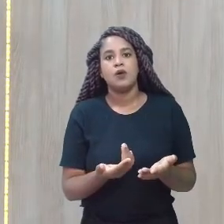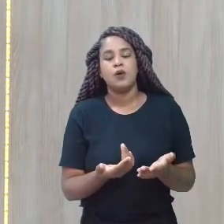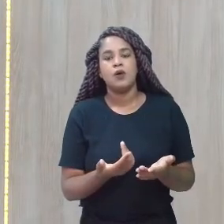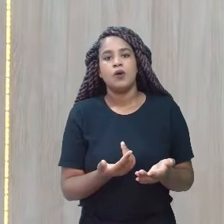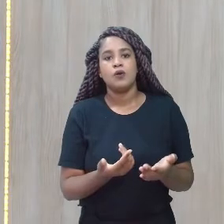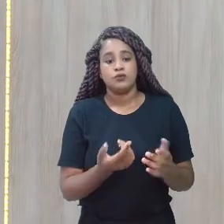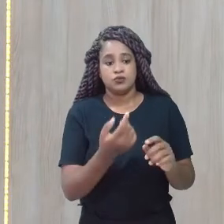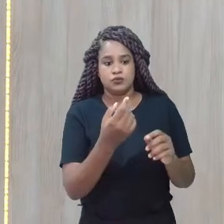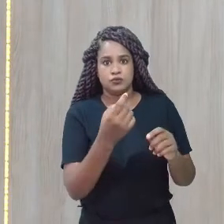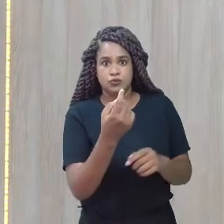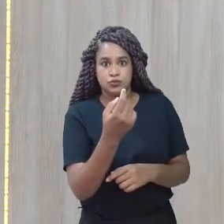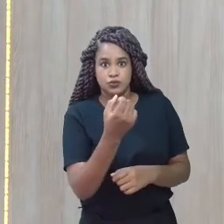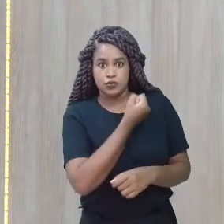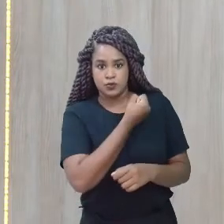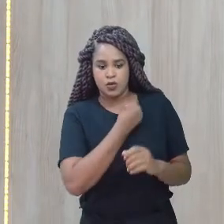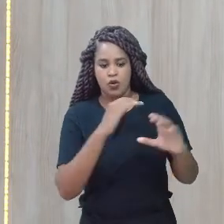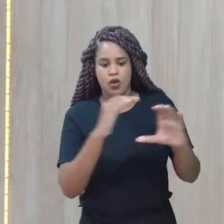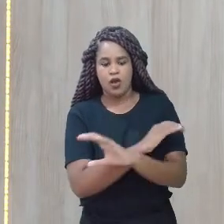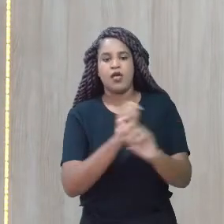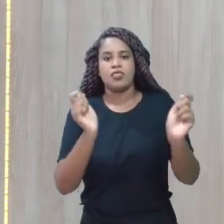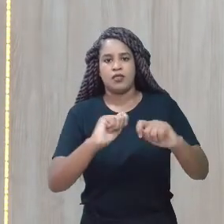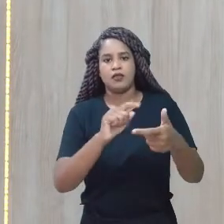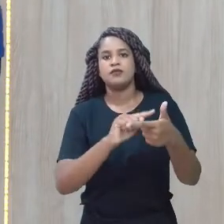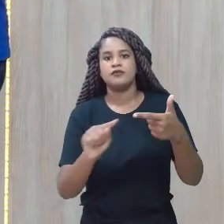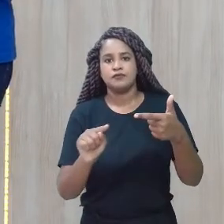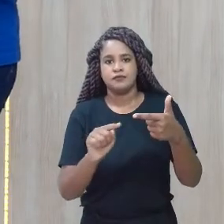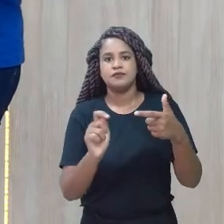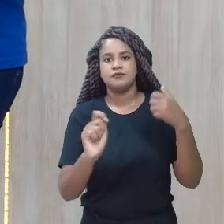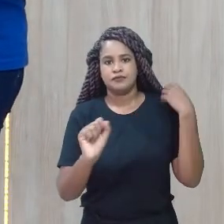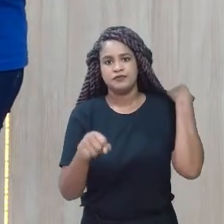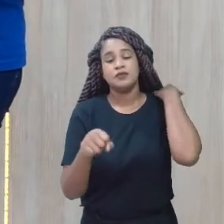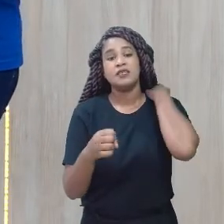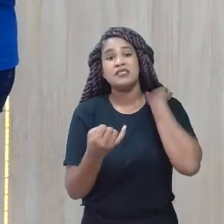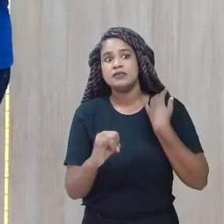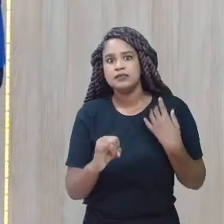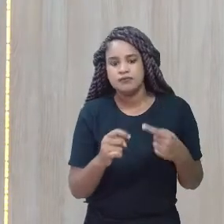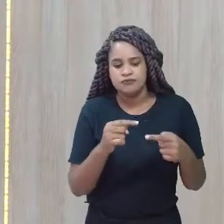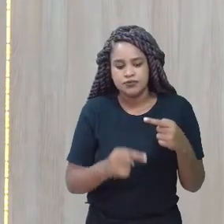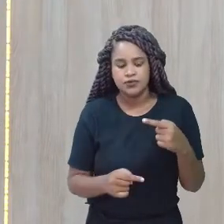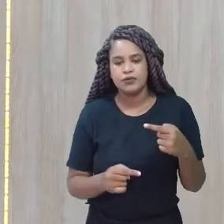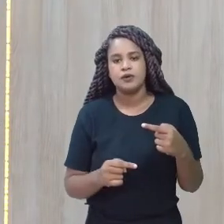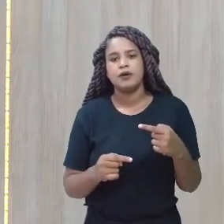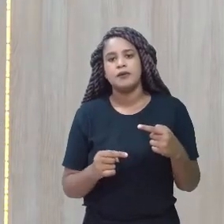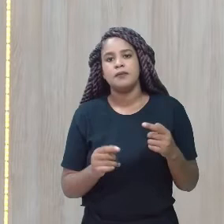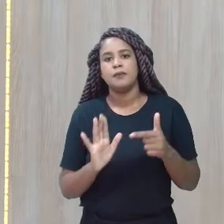se a soma não der, a gente não vai conseguir fazer uma divisão exata desse valor, tá bom?